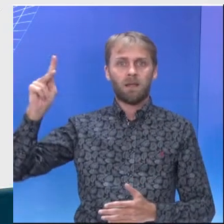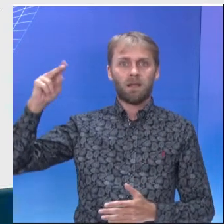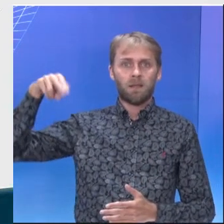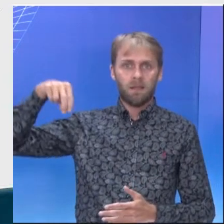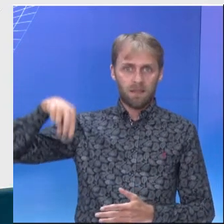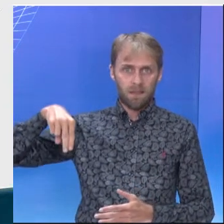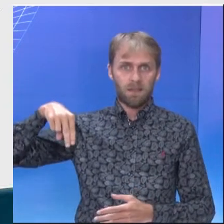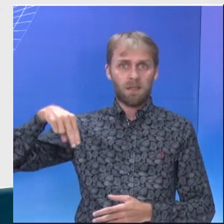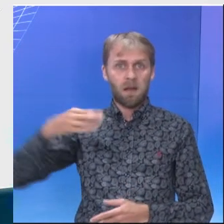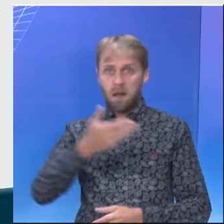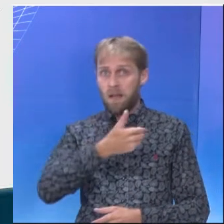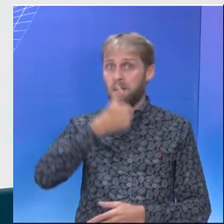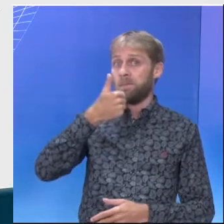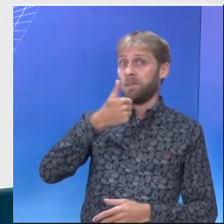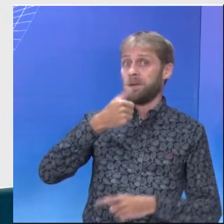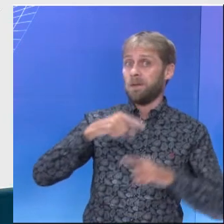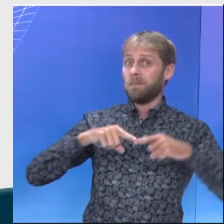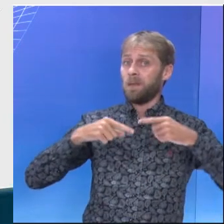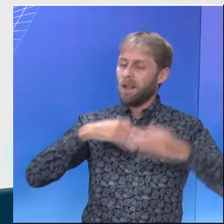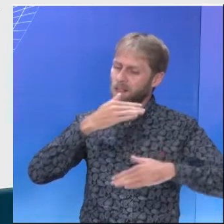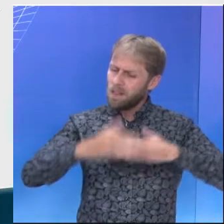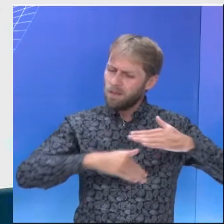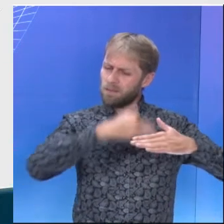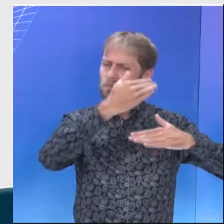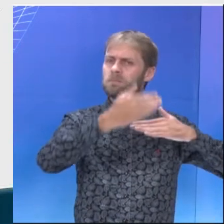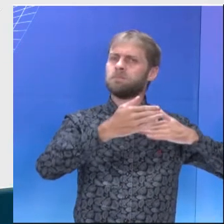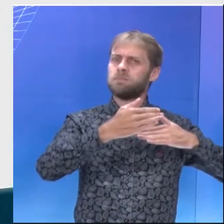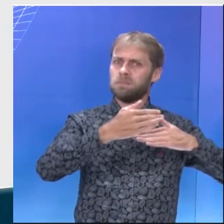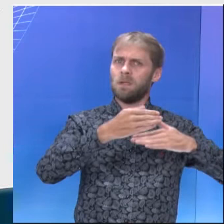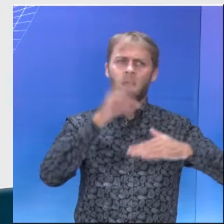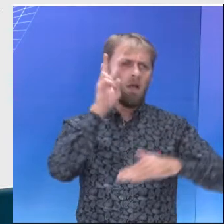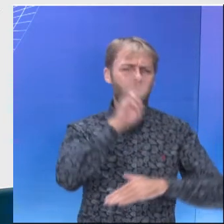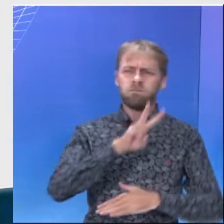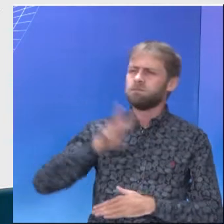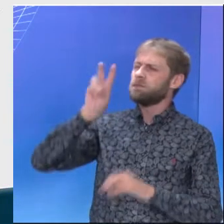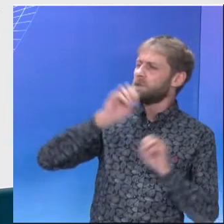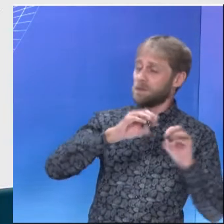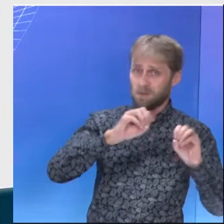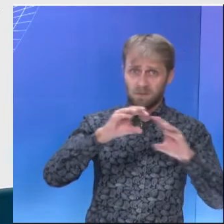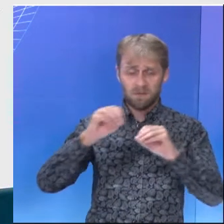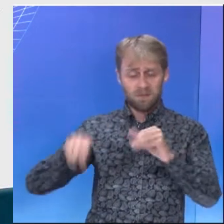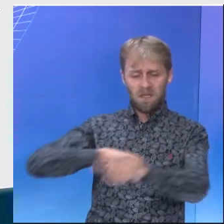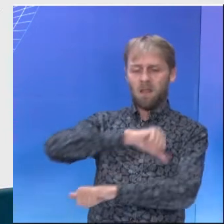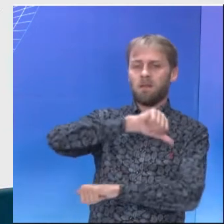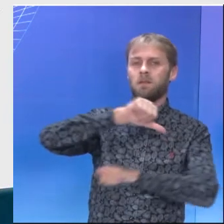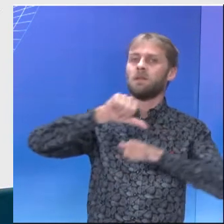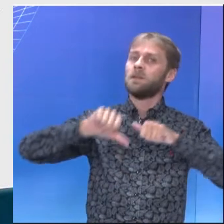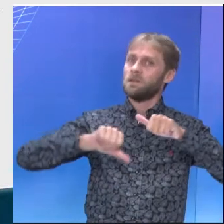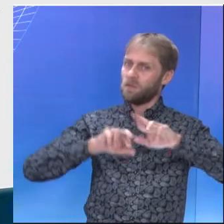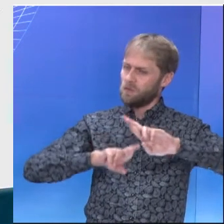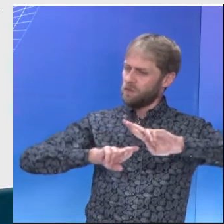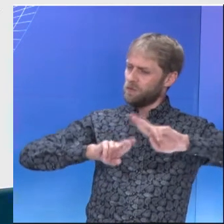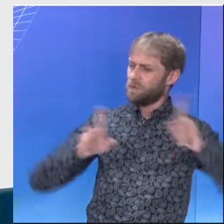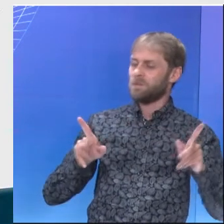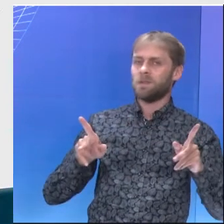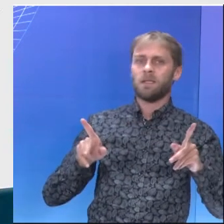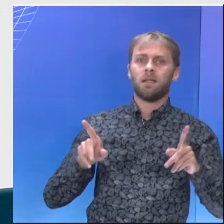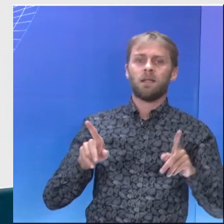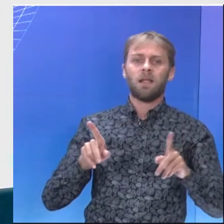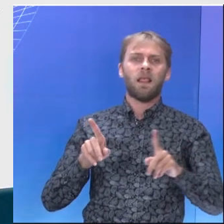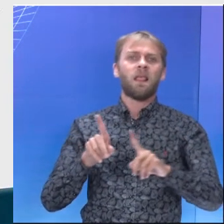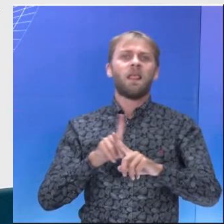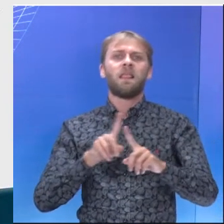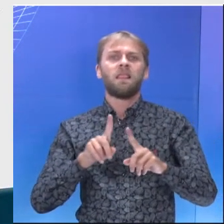true progressive educators, true education visionaries and revolutionaries don't want to do these